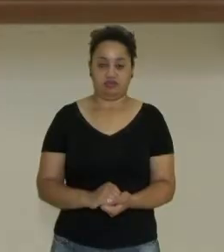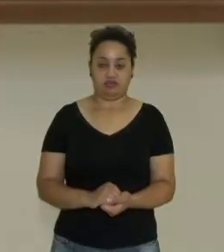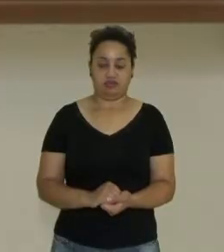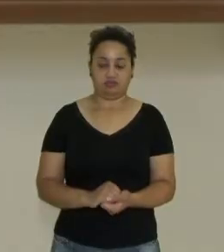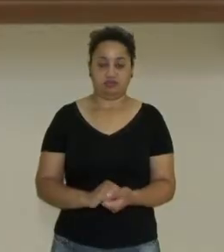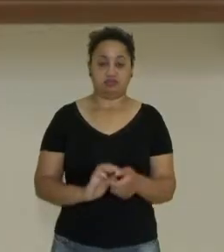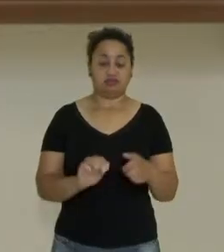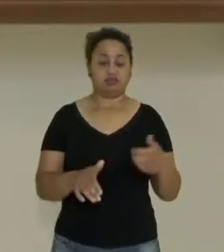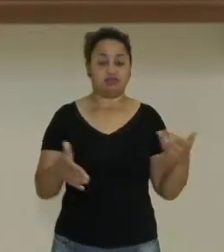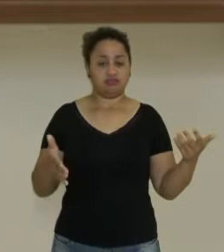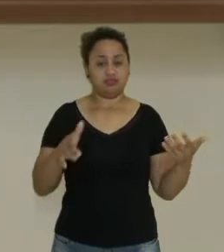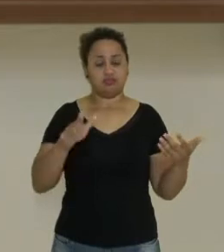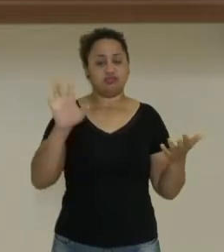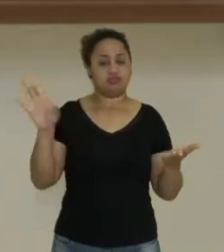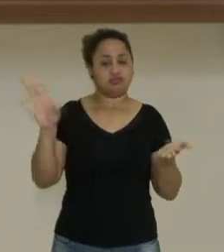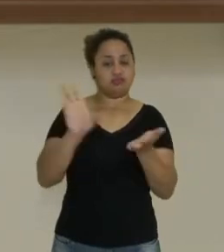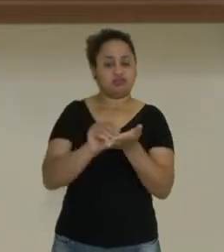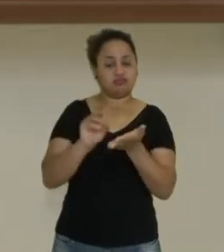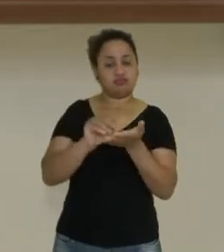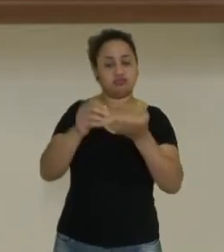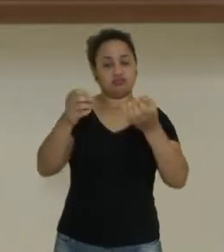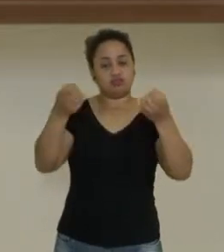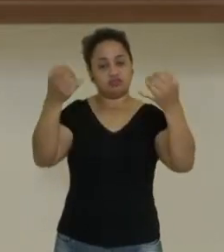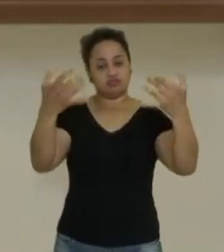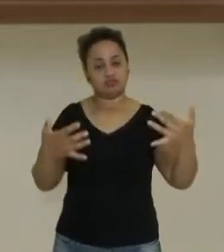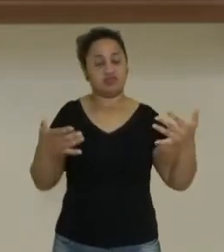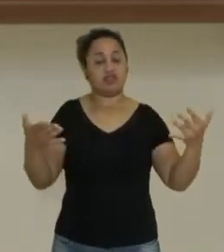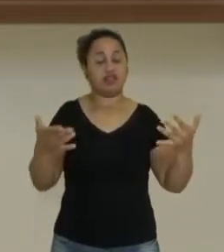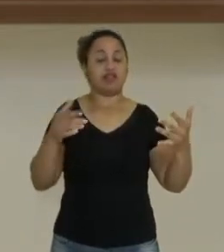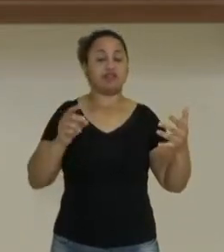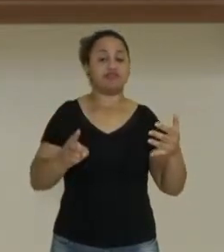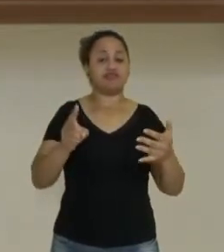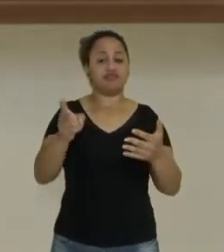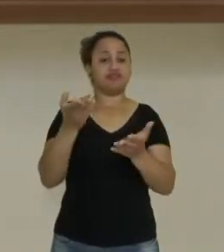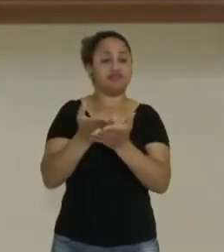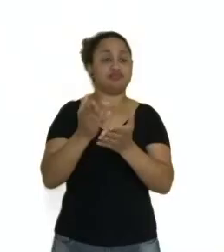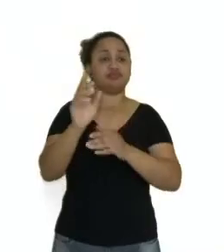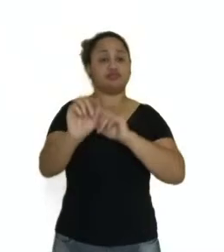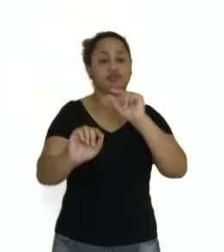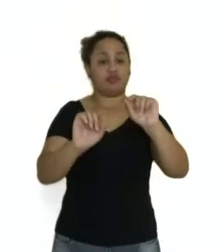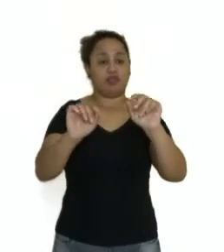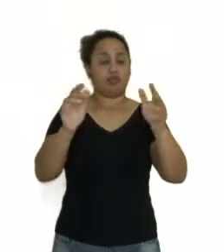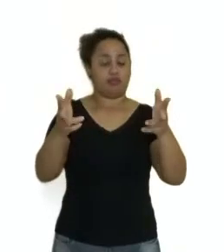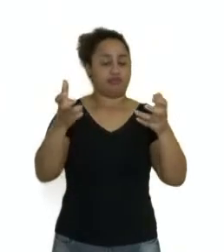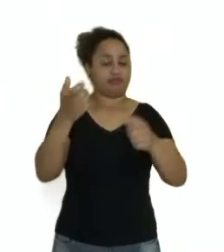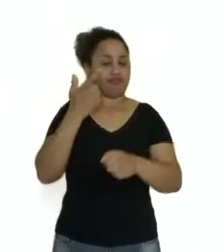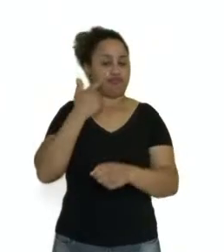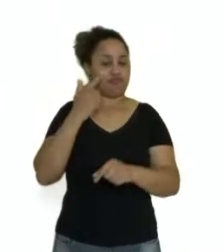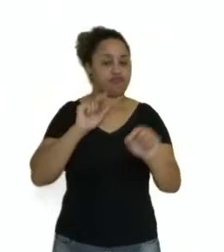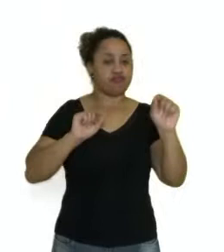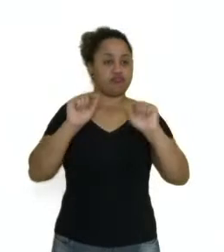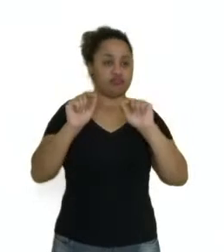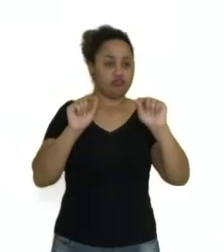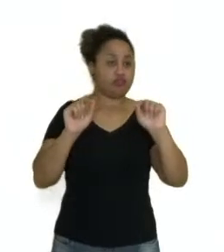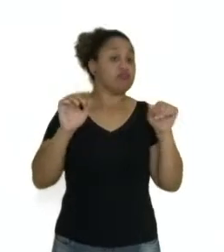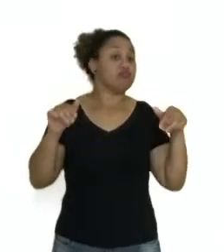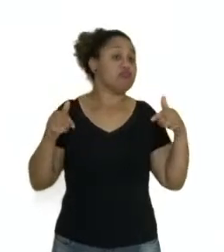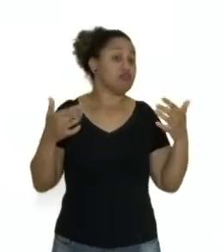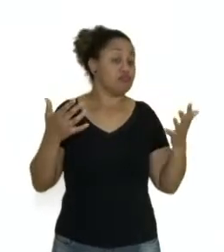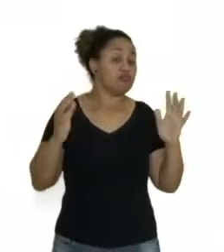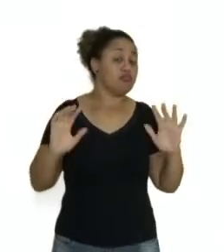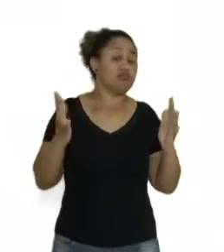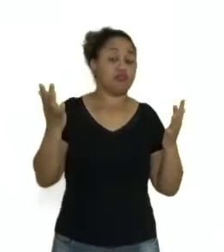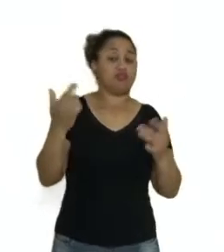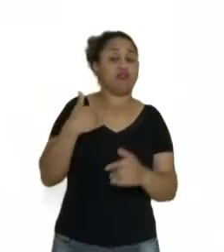Agora que você já anotou aí a definição, vamos dar continuidade. Então acompanhe comigo. Pelo fato de